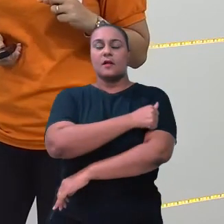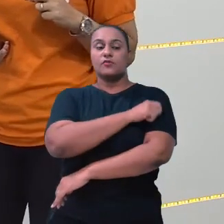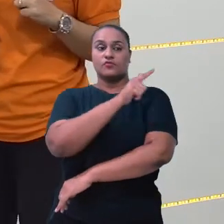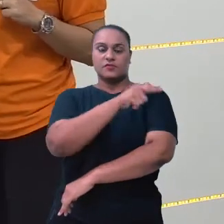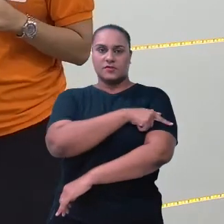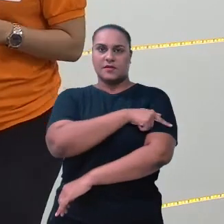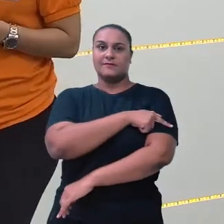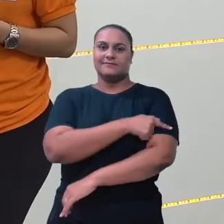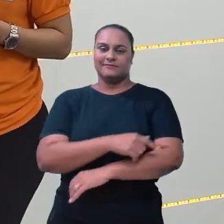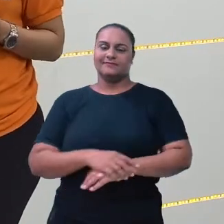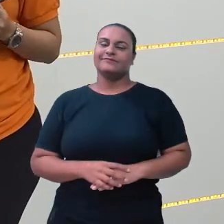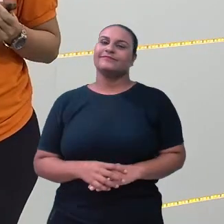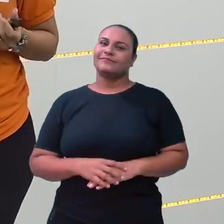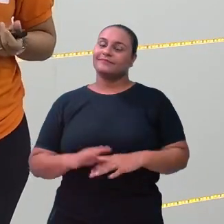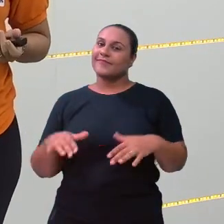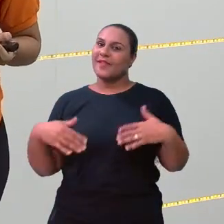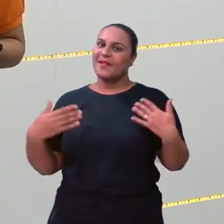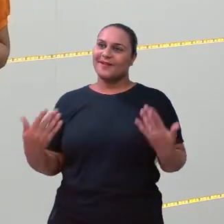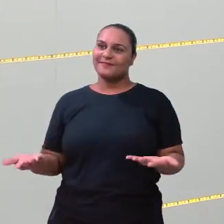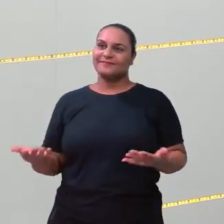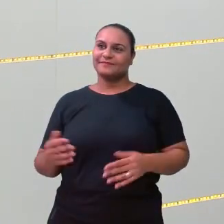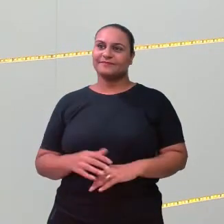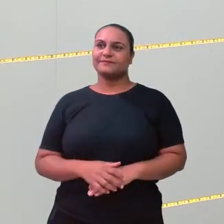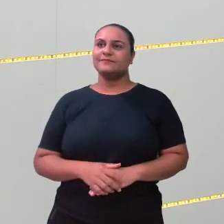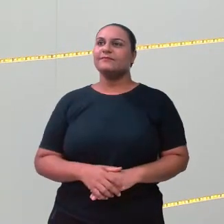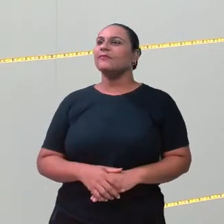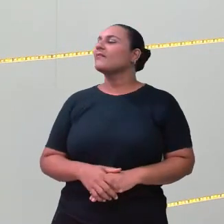7º ano. Então, olha aí, ó,